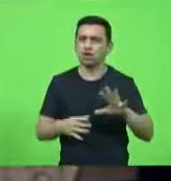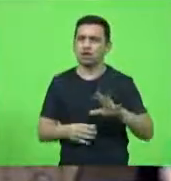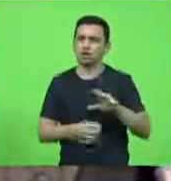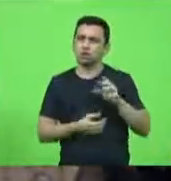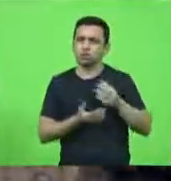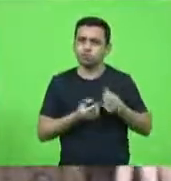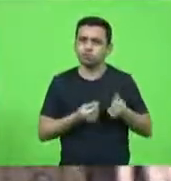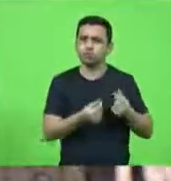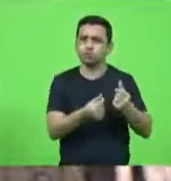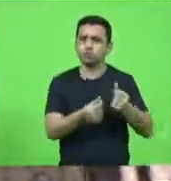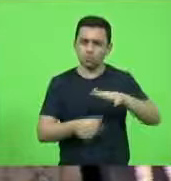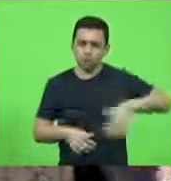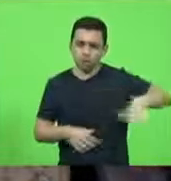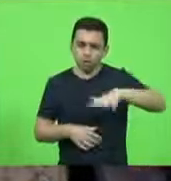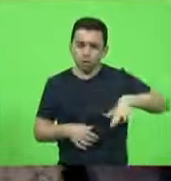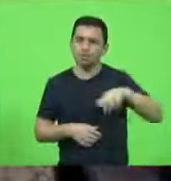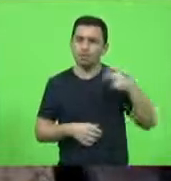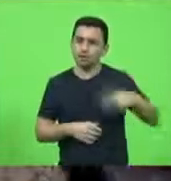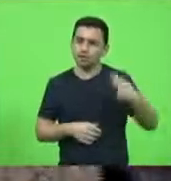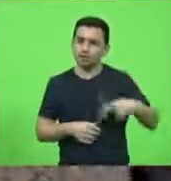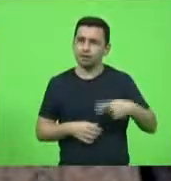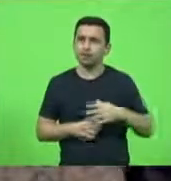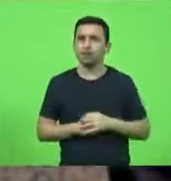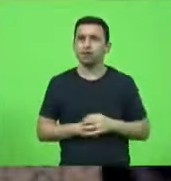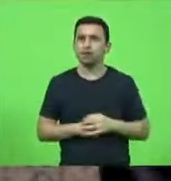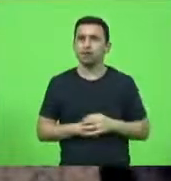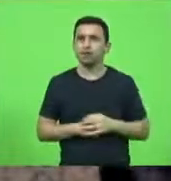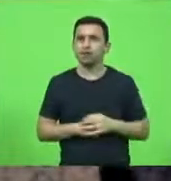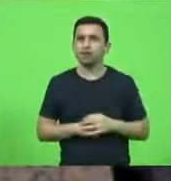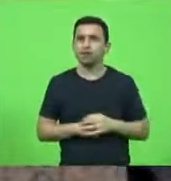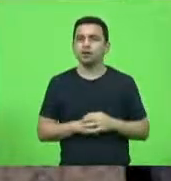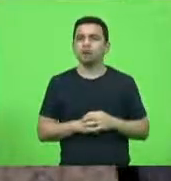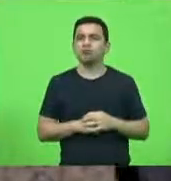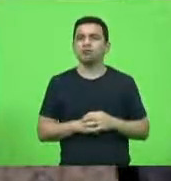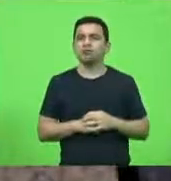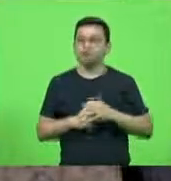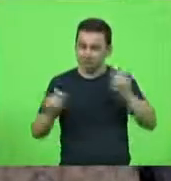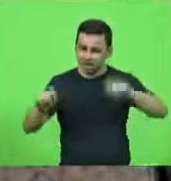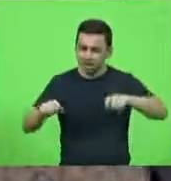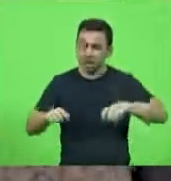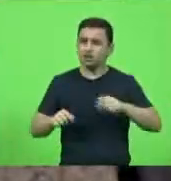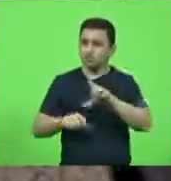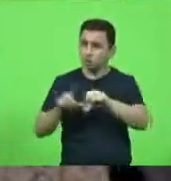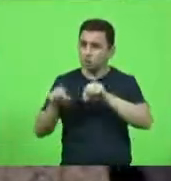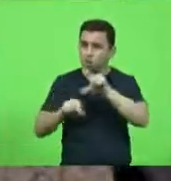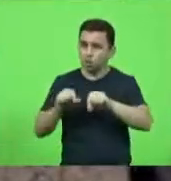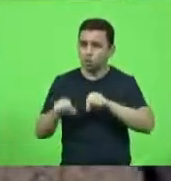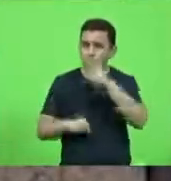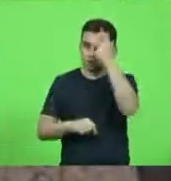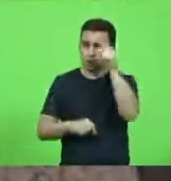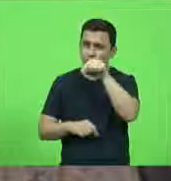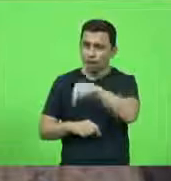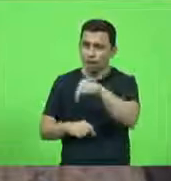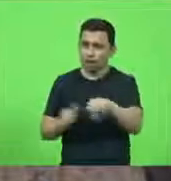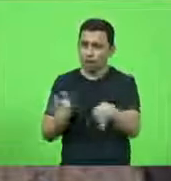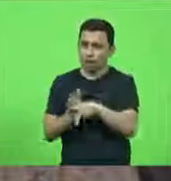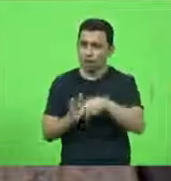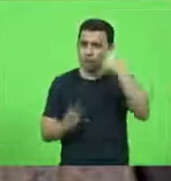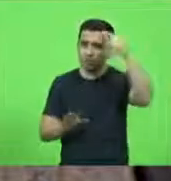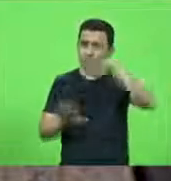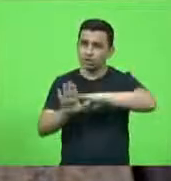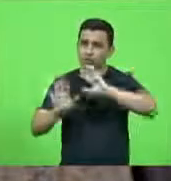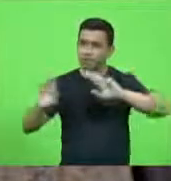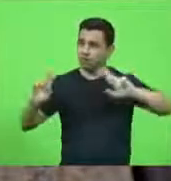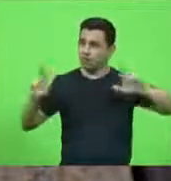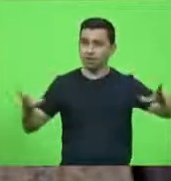nós precisamos sim conversar com os nossos colegas para que nós possamos eleger uma pessoa de uma vertente ideológica diferente do